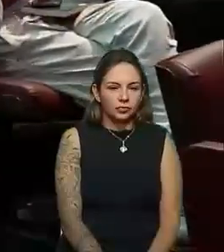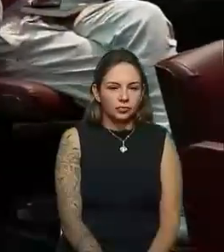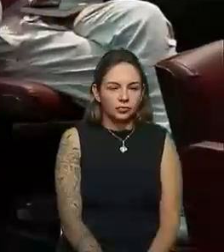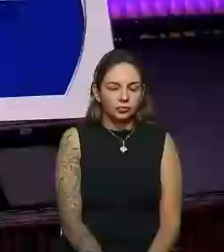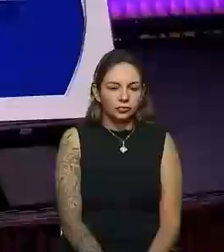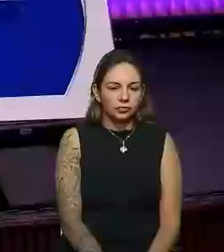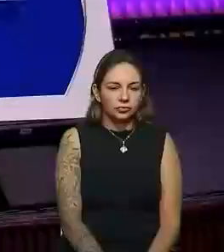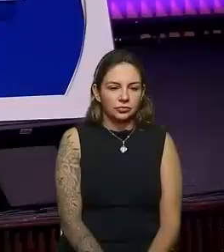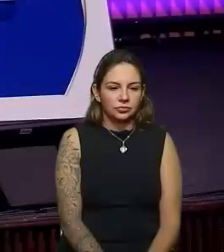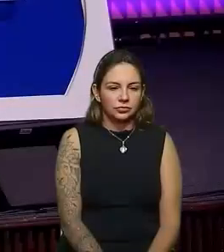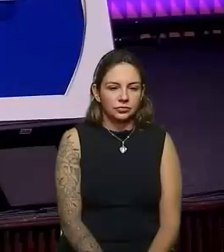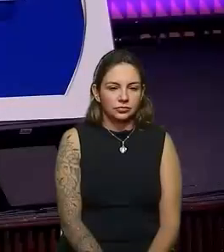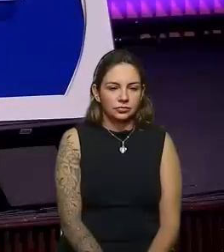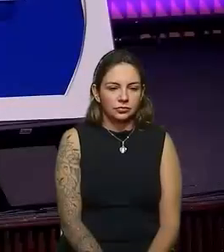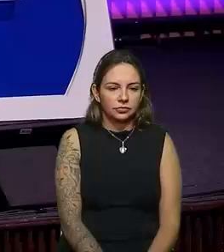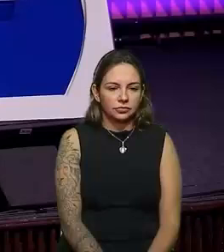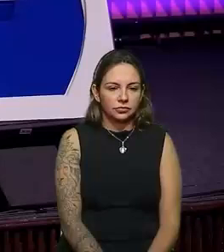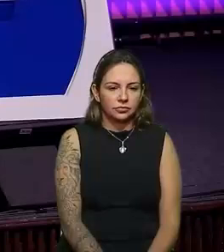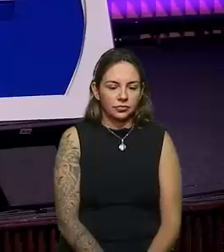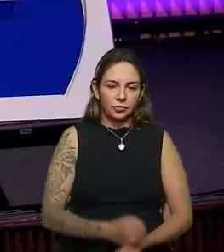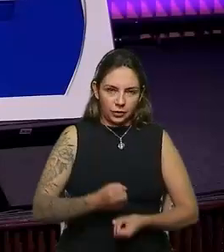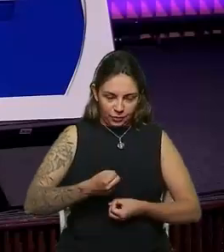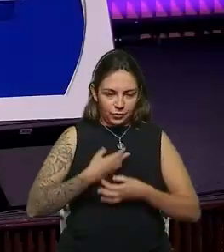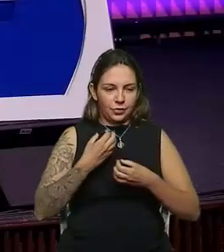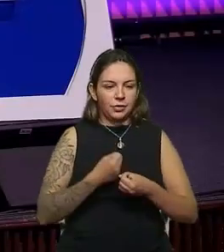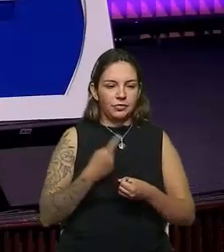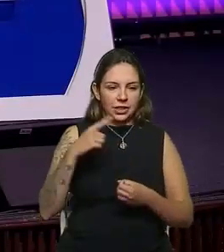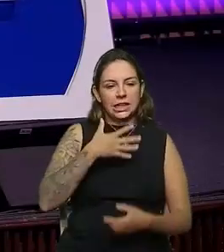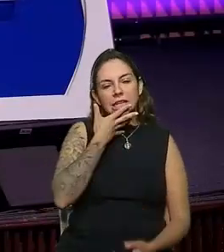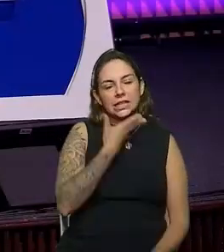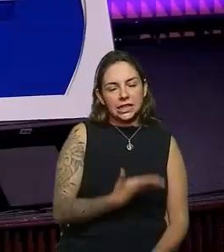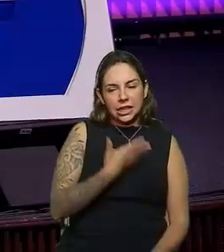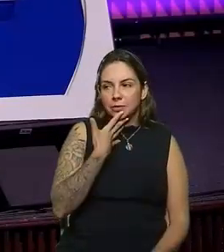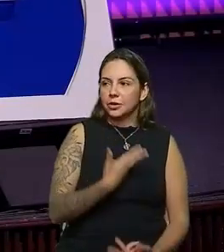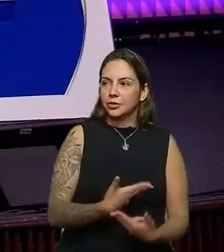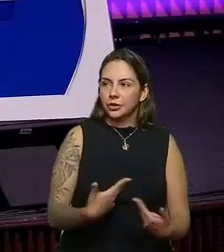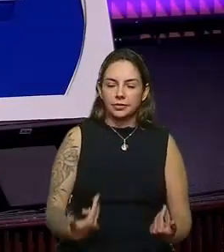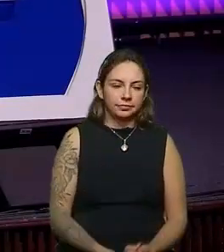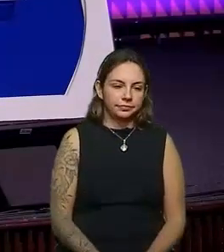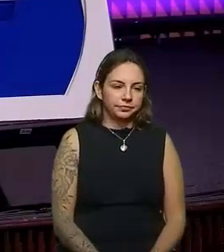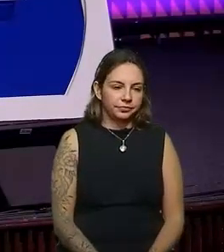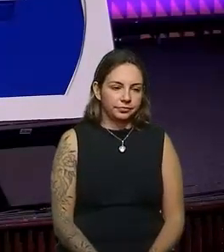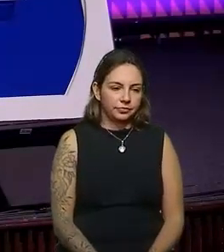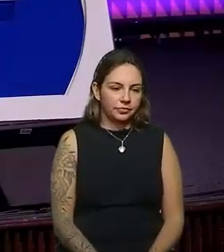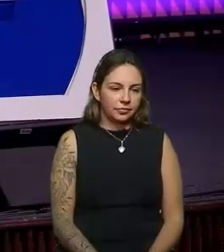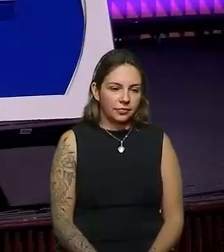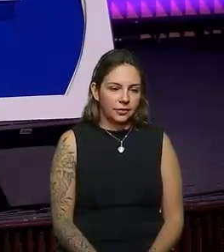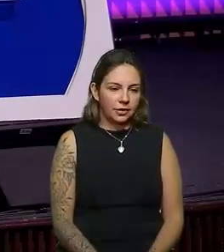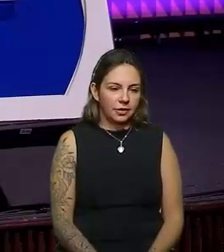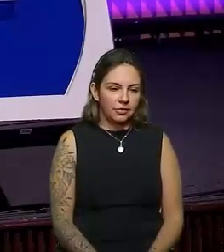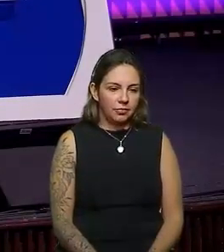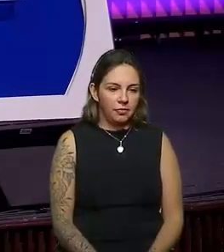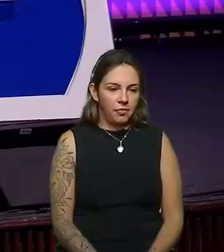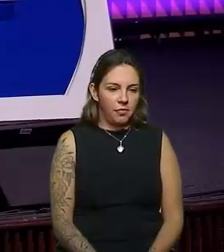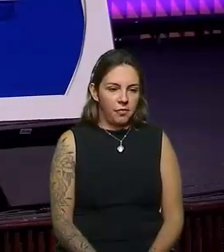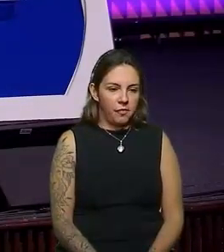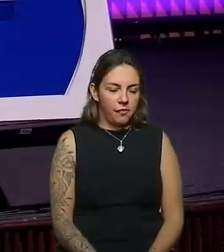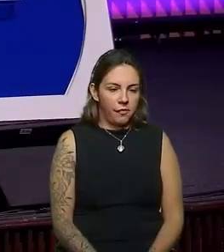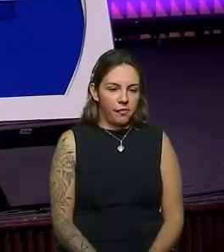Aliás, um poema dele muito difundido, né? Toda vez que vem o mês de dezembro. Exatamente. E cabe justo, a